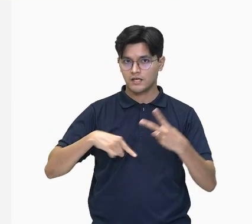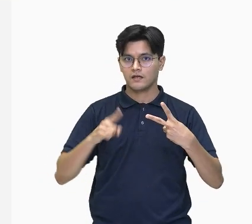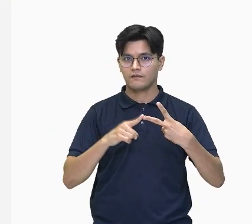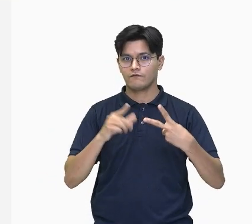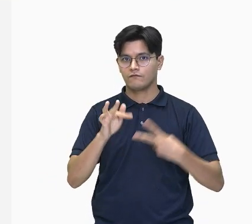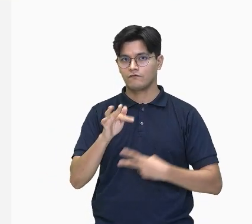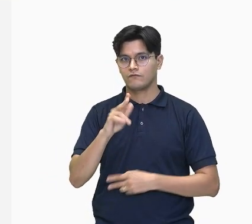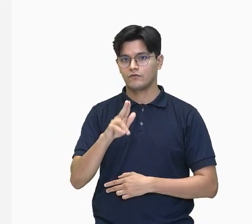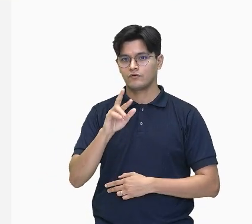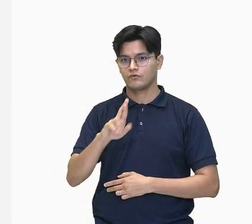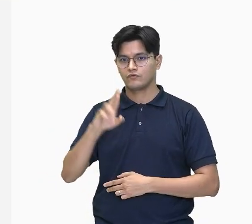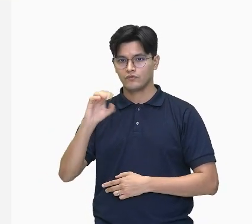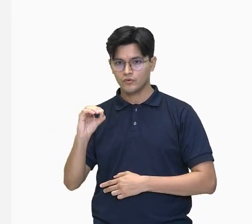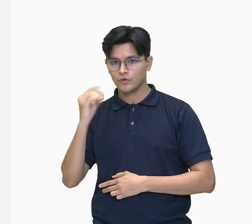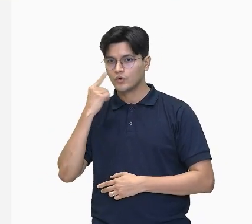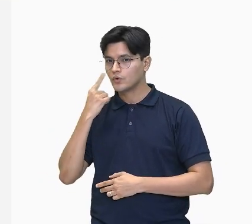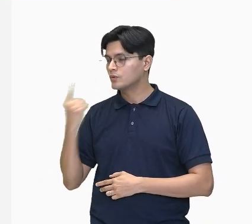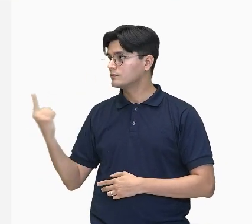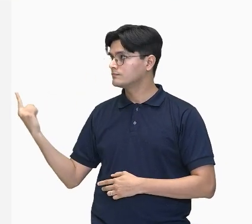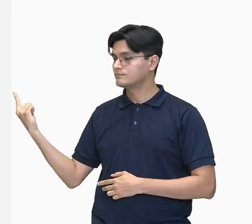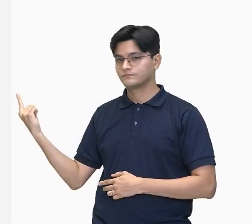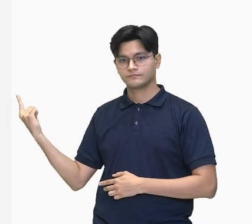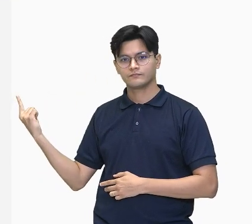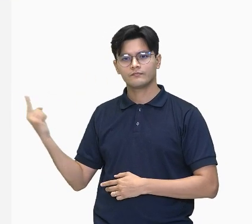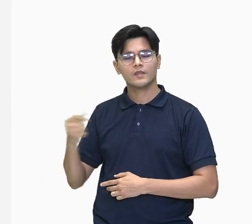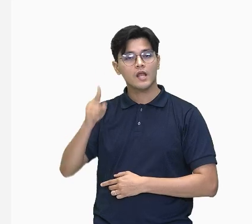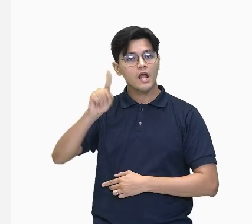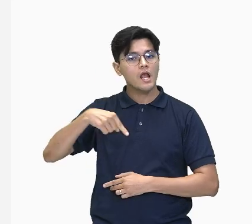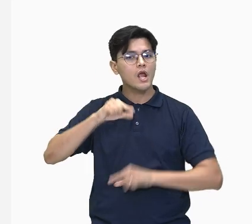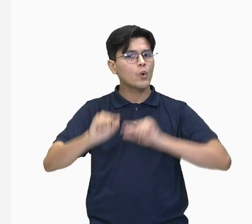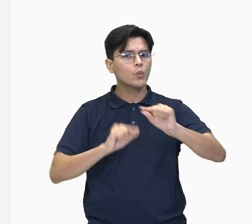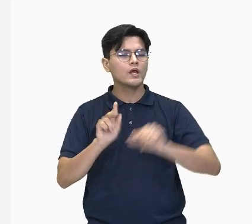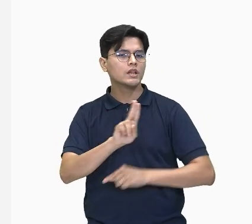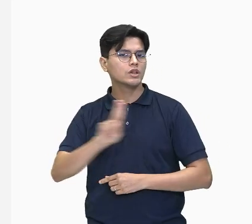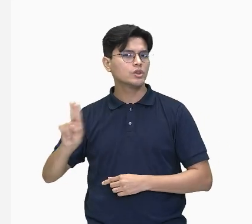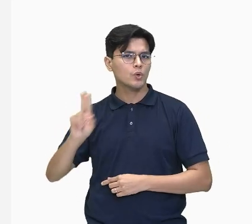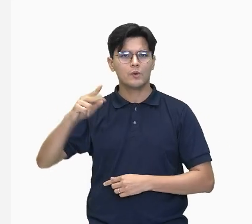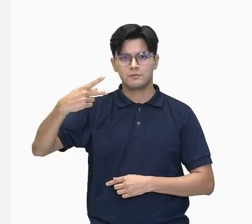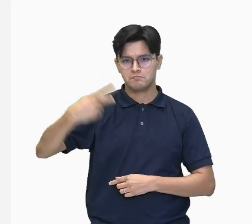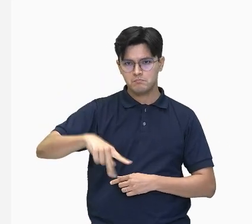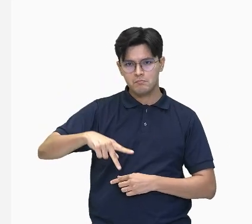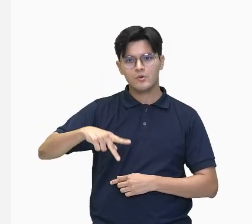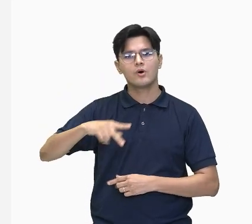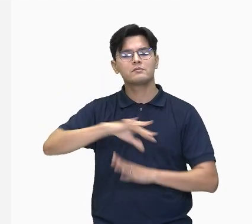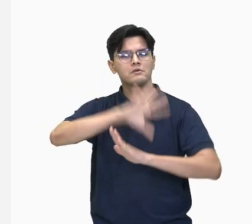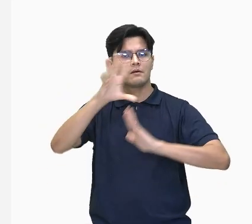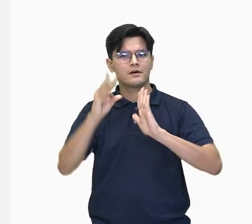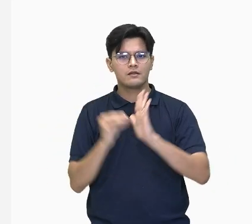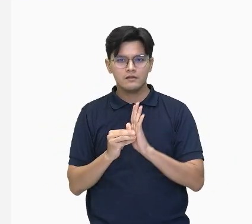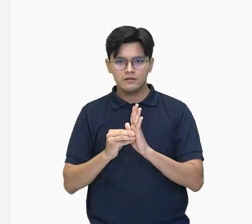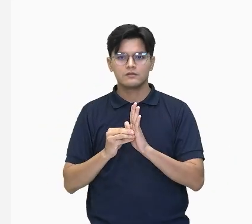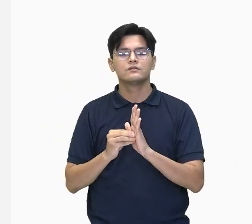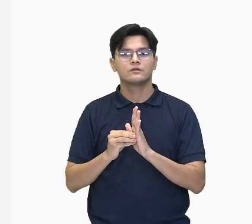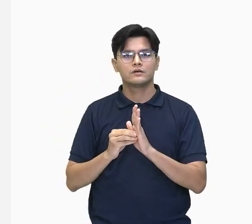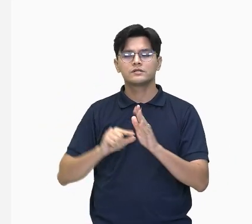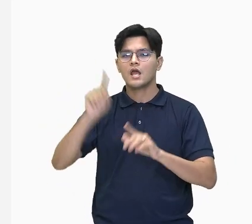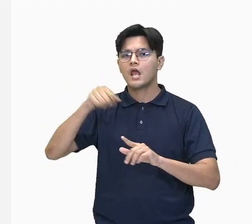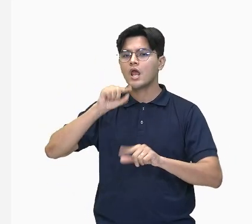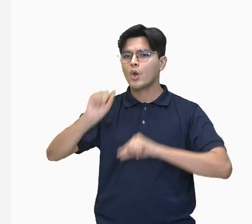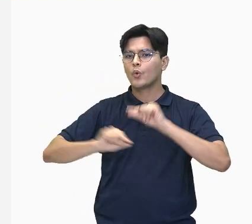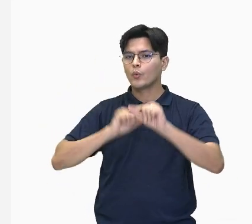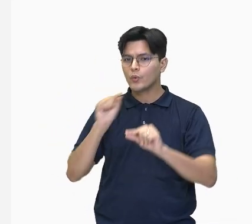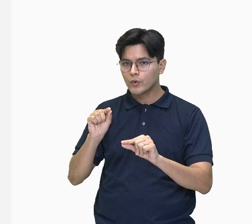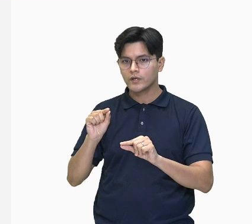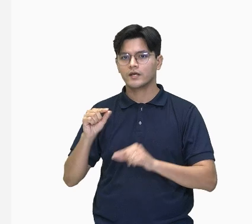O termo furo é uma denominação regional amazônica para os braços d'água que ligam